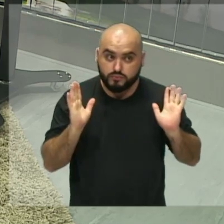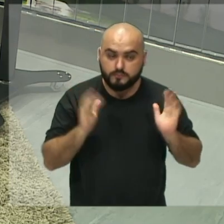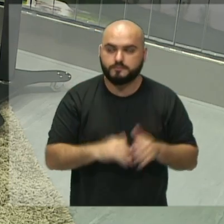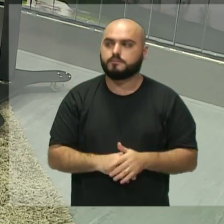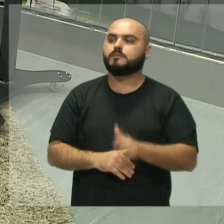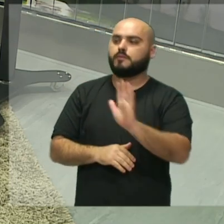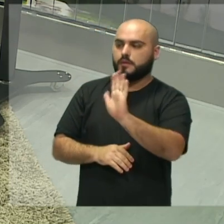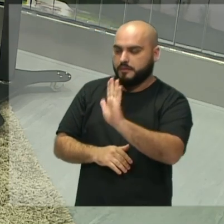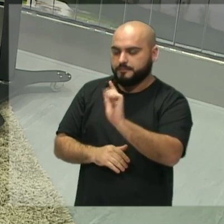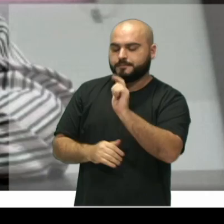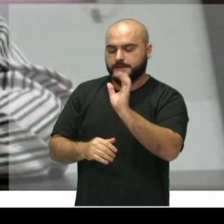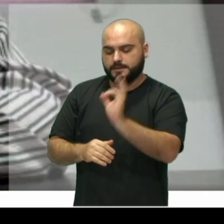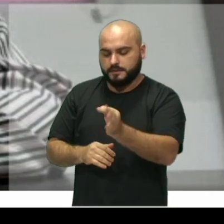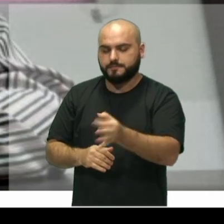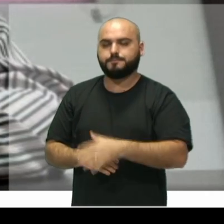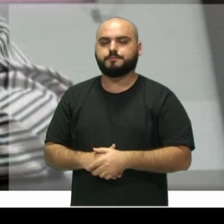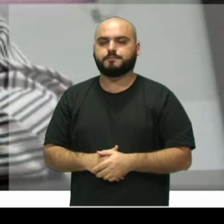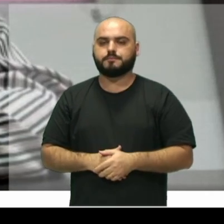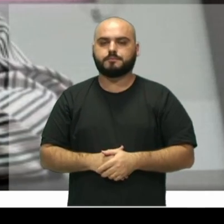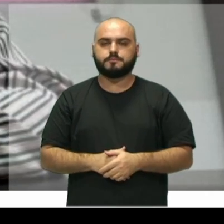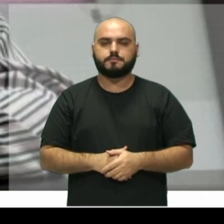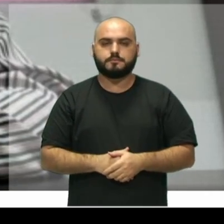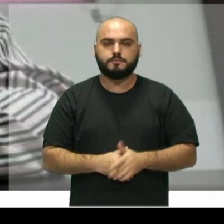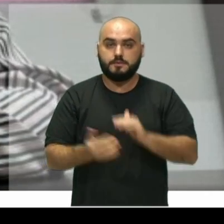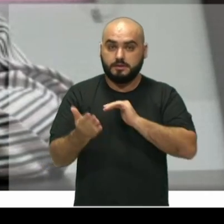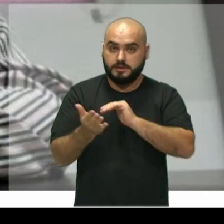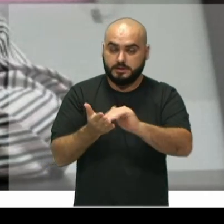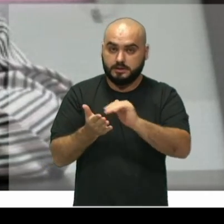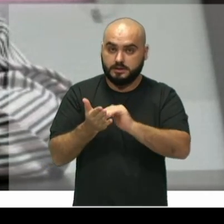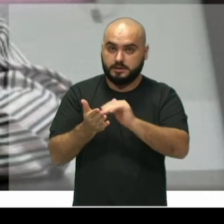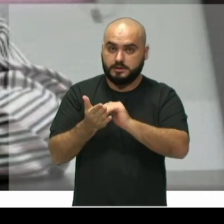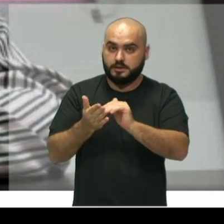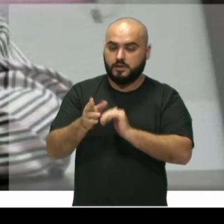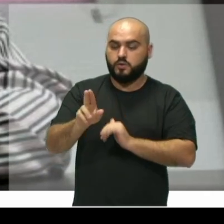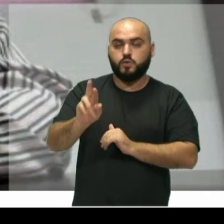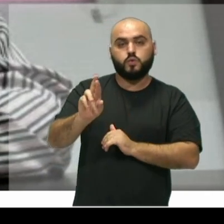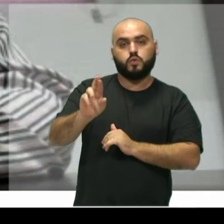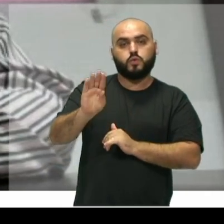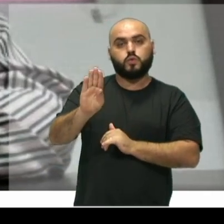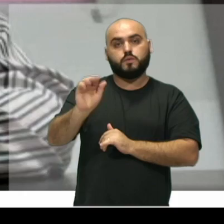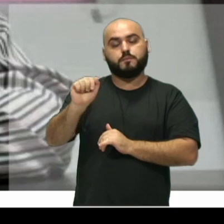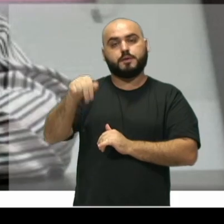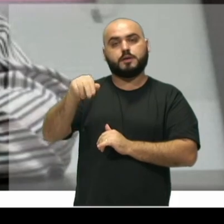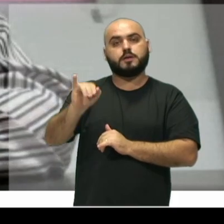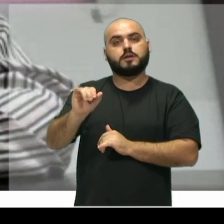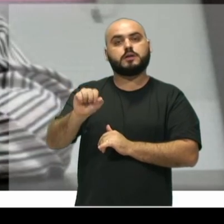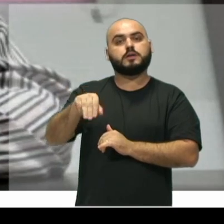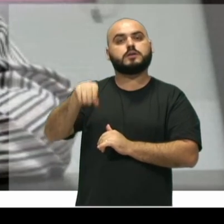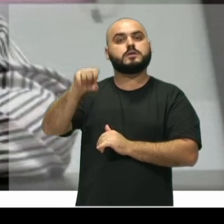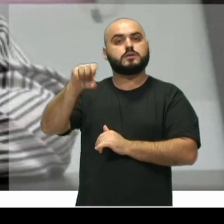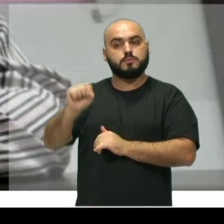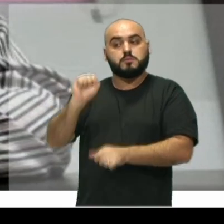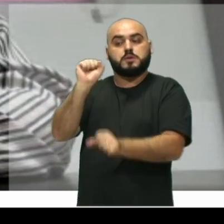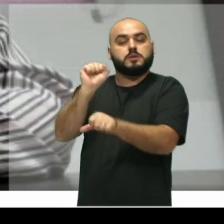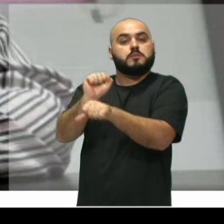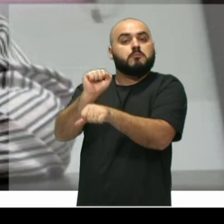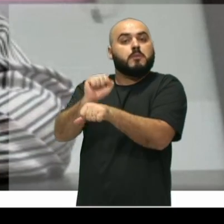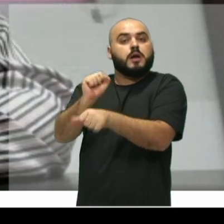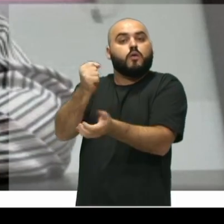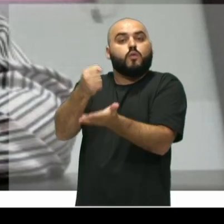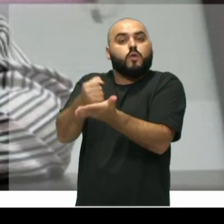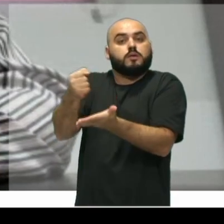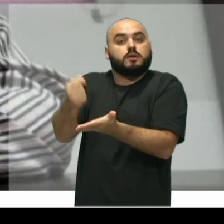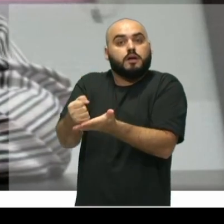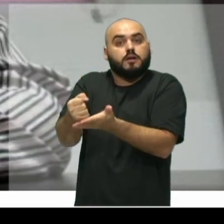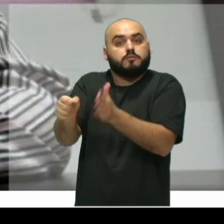eu ainda aguardo aí da Secretaria do Urbanismo a cópia do edital e do contrato que fez a concessão da rodoviária,